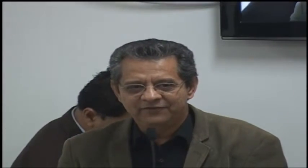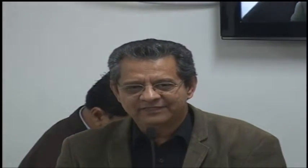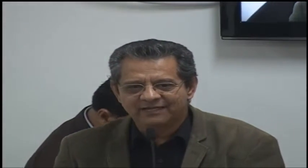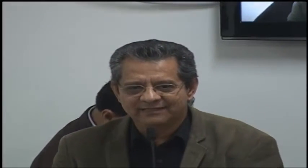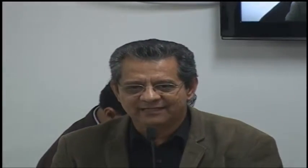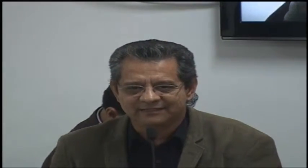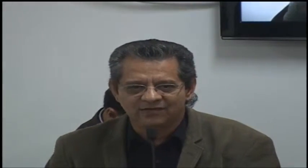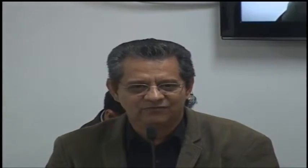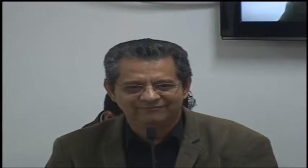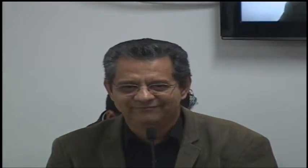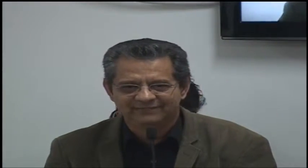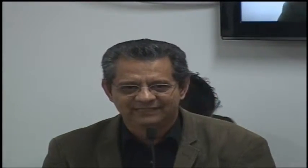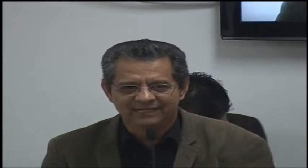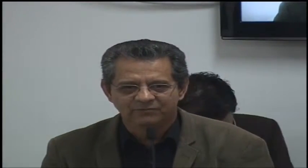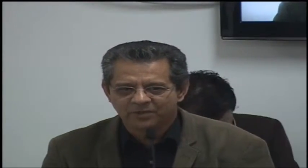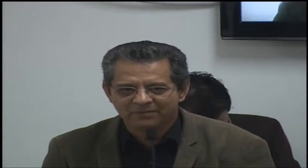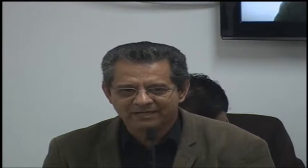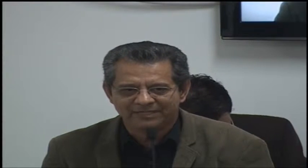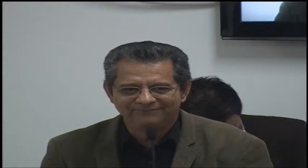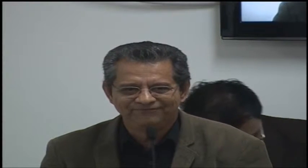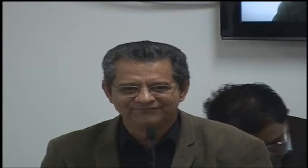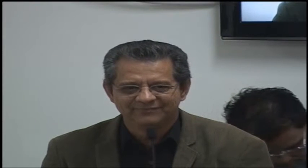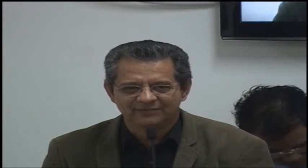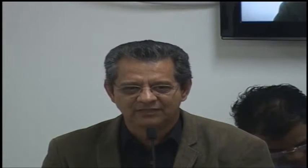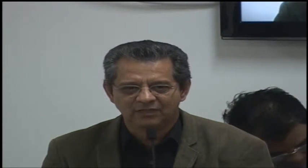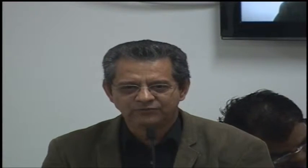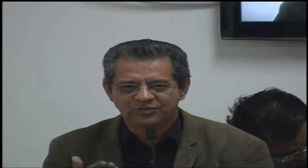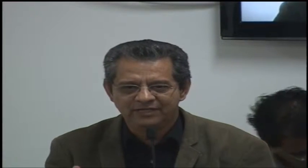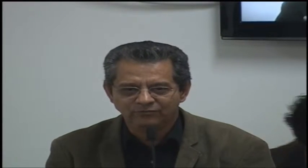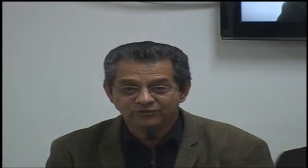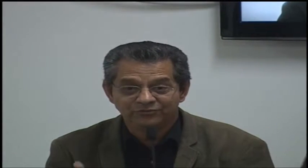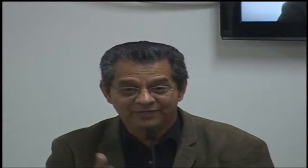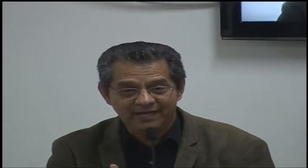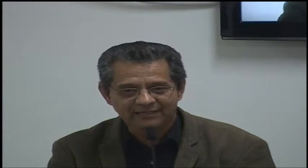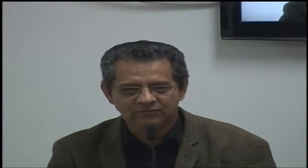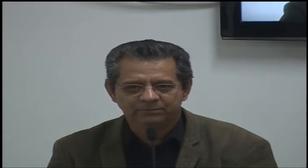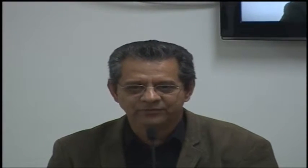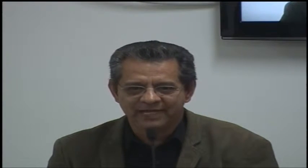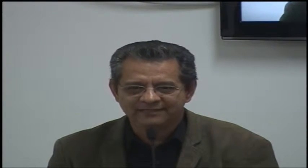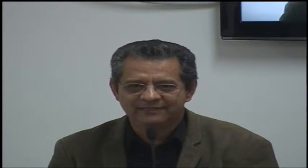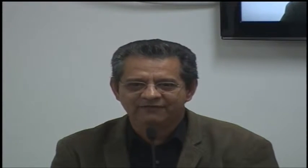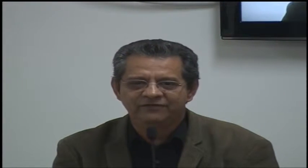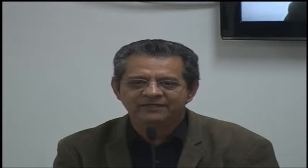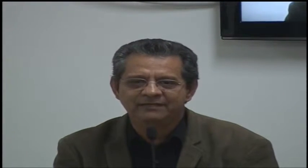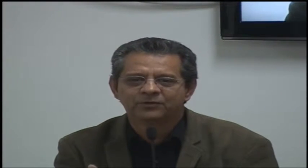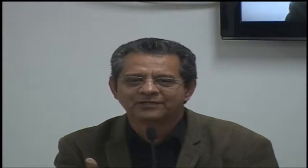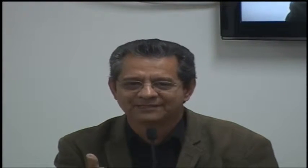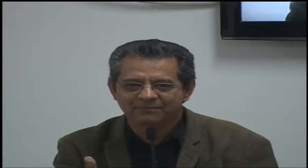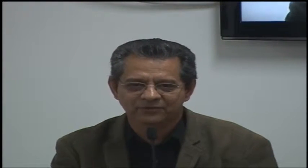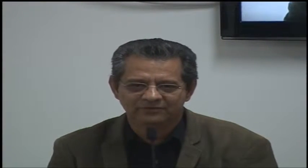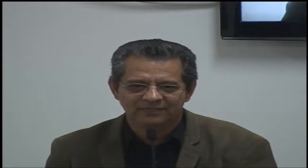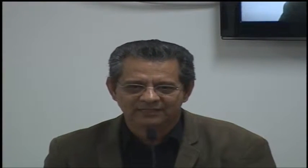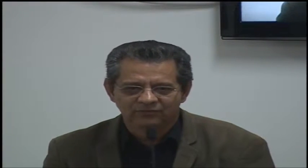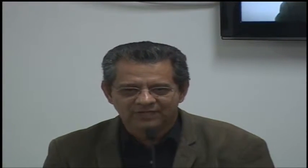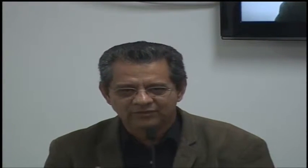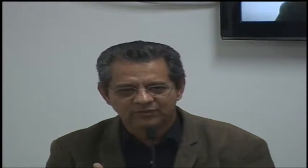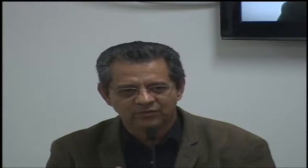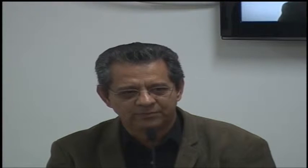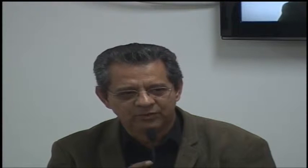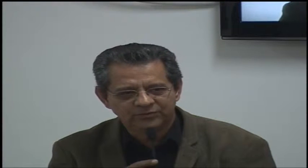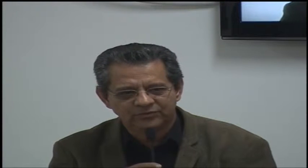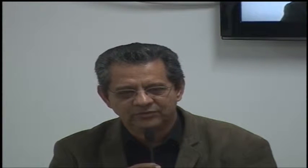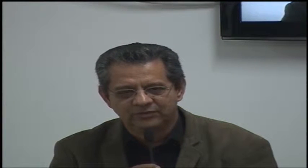da fiscalização é um problema. Nós não tínhamos um técnico que pudesse aferir, por exemplo, no